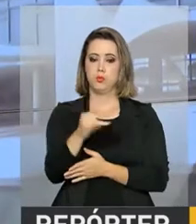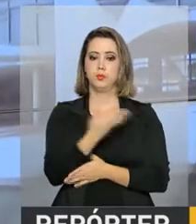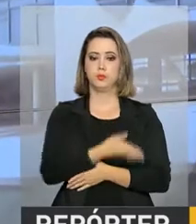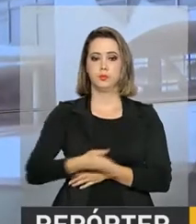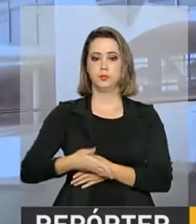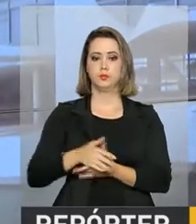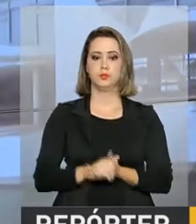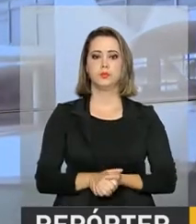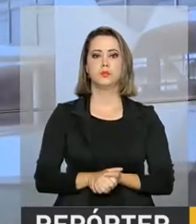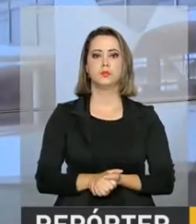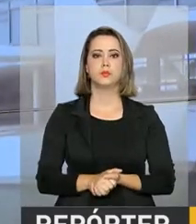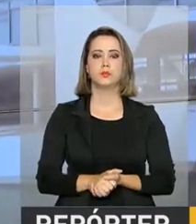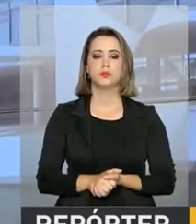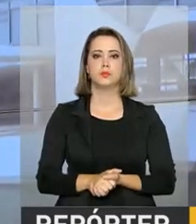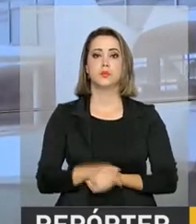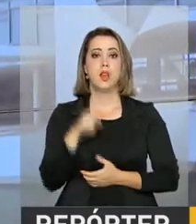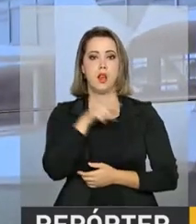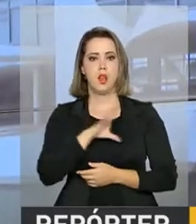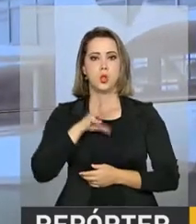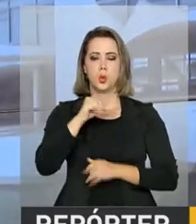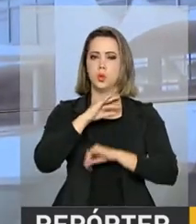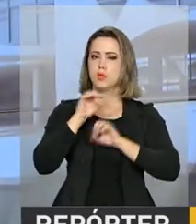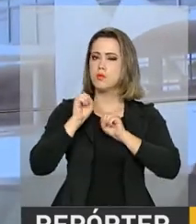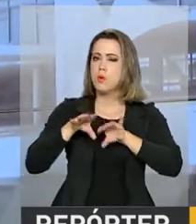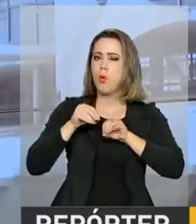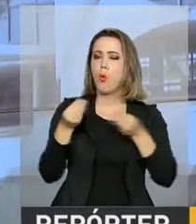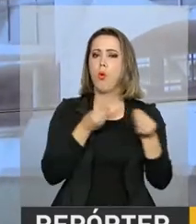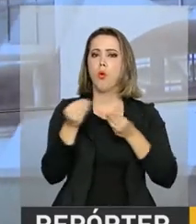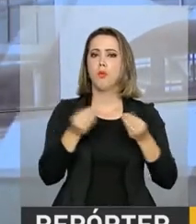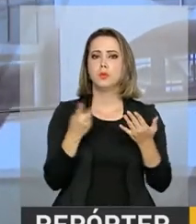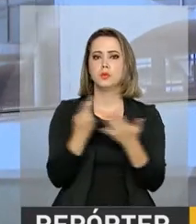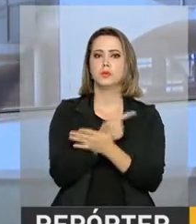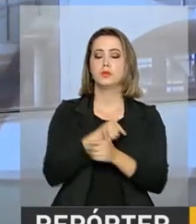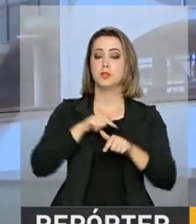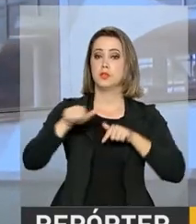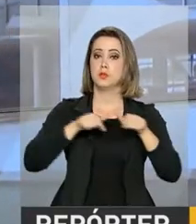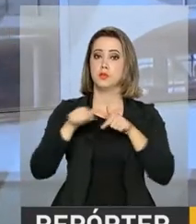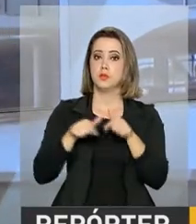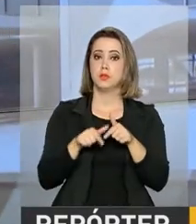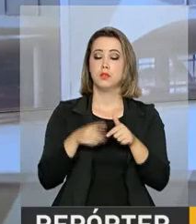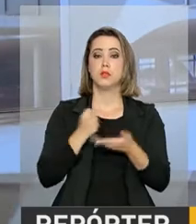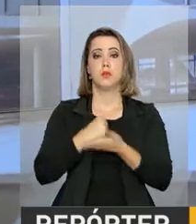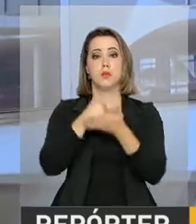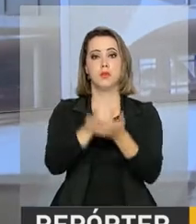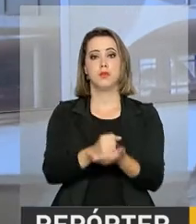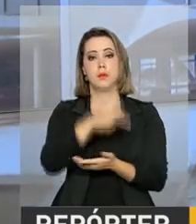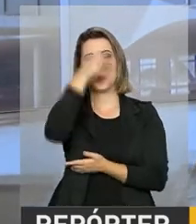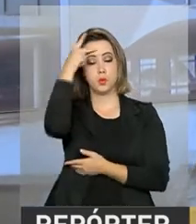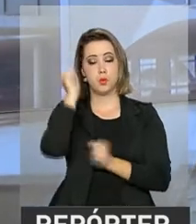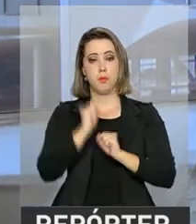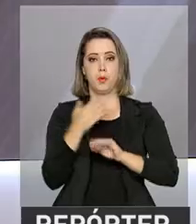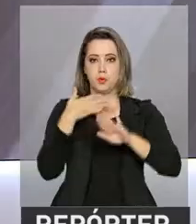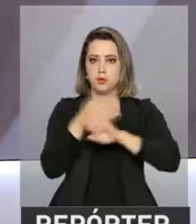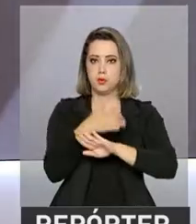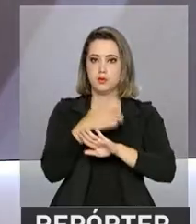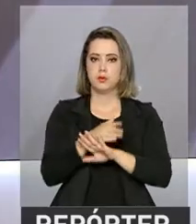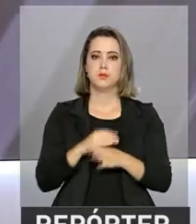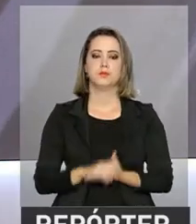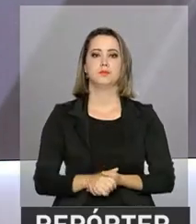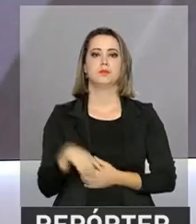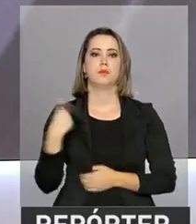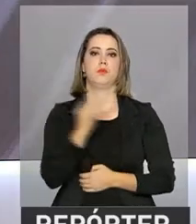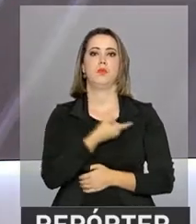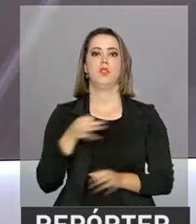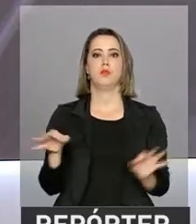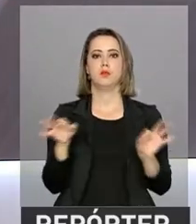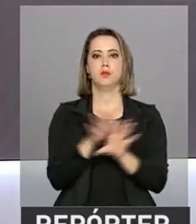www.sata.pt r lá estão todas as orientações sobre os serviços oferecidos e quem pode ter acesso nós